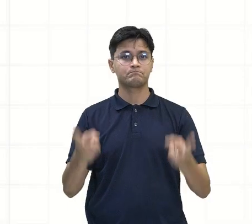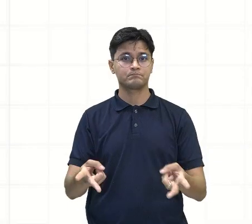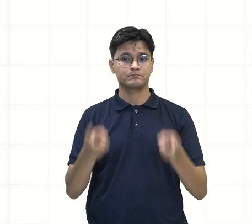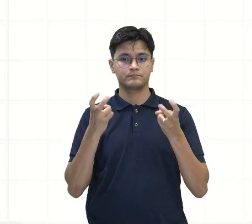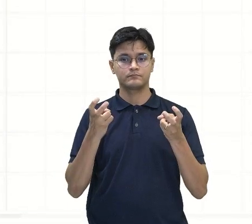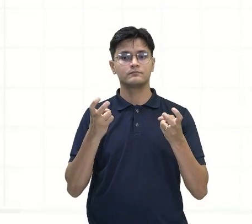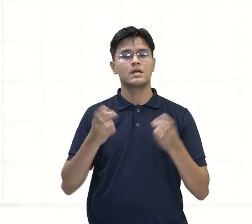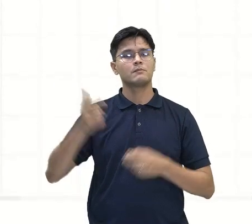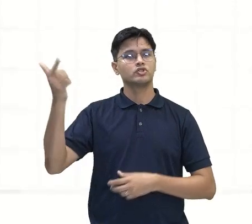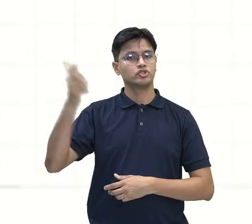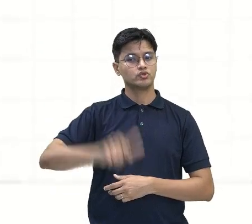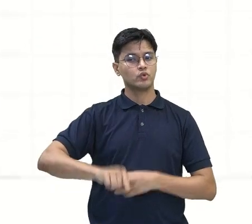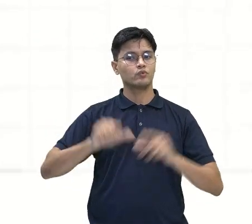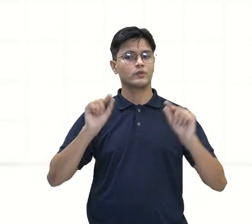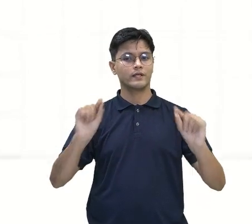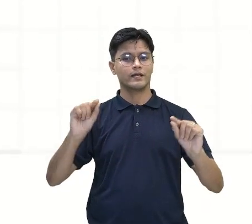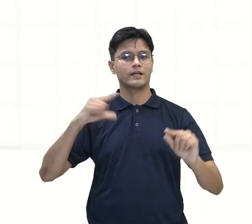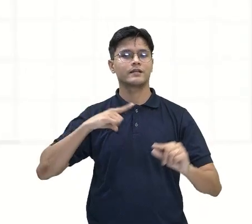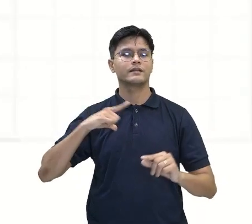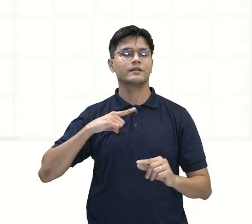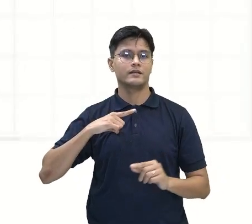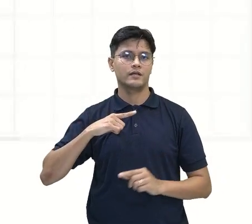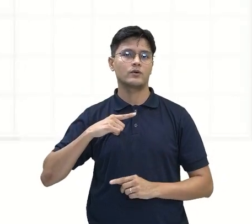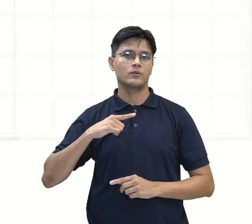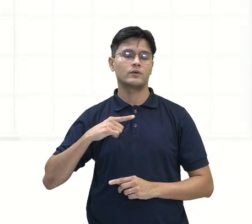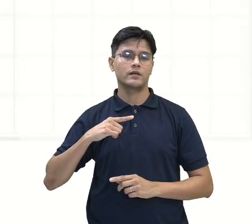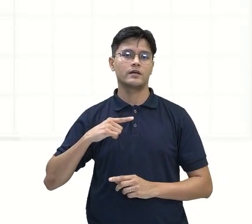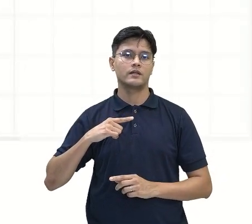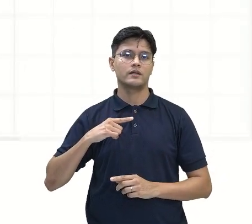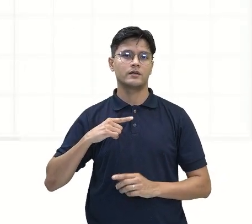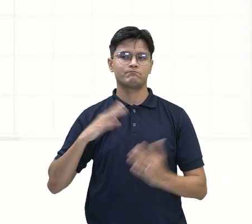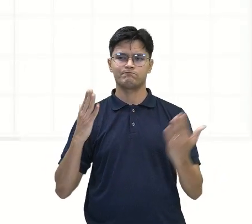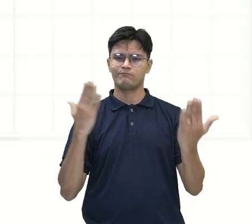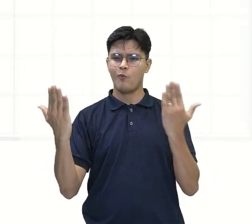que novamente eu tenho aqui uma relação, né,